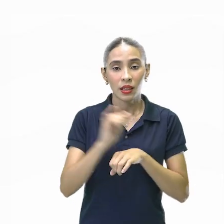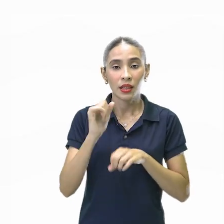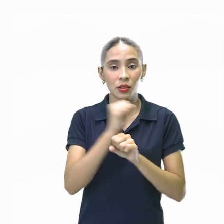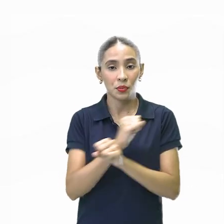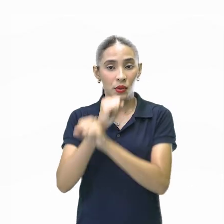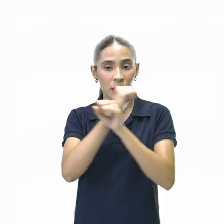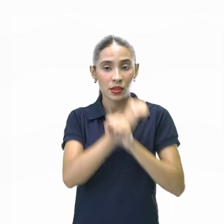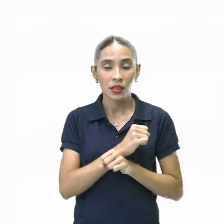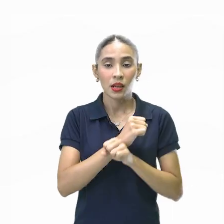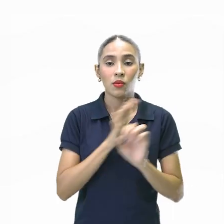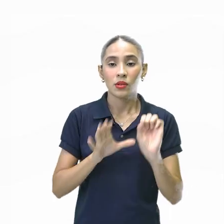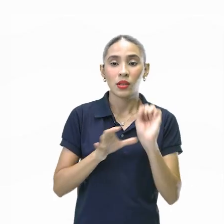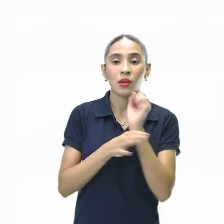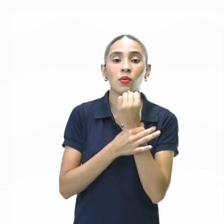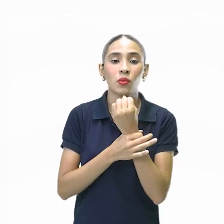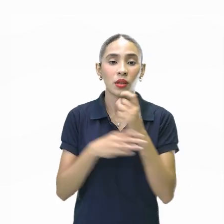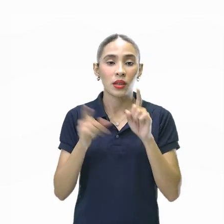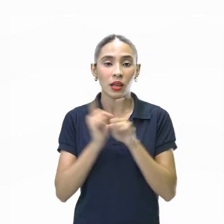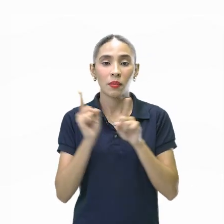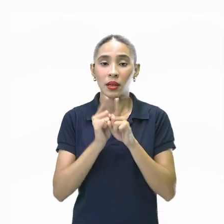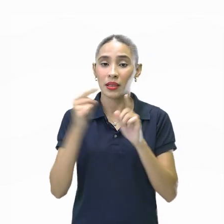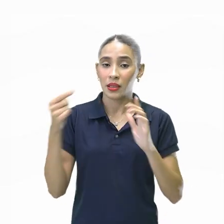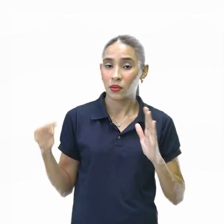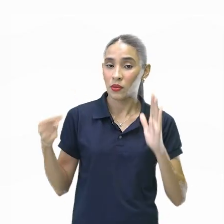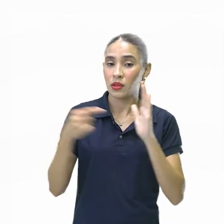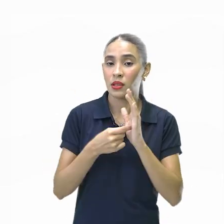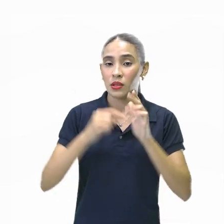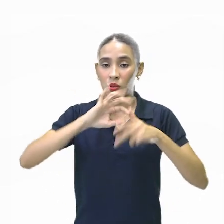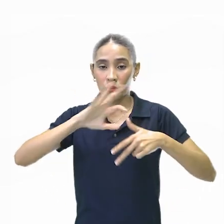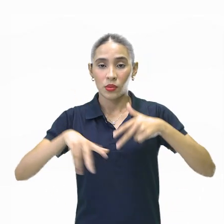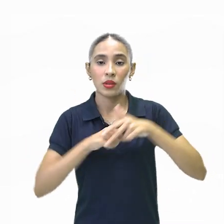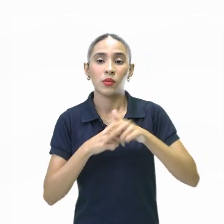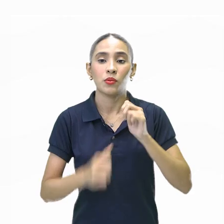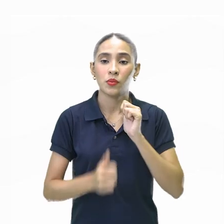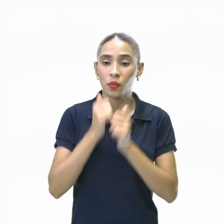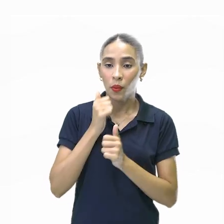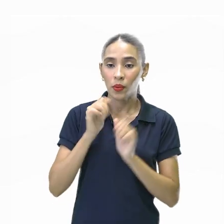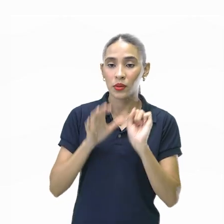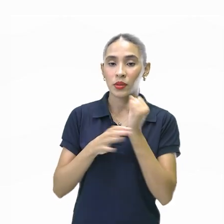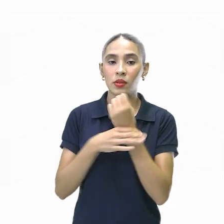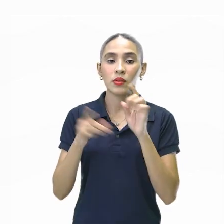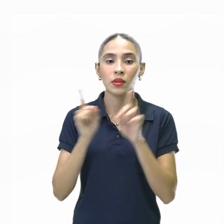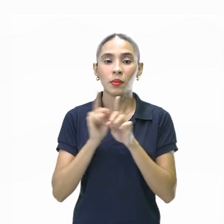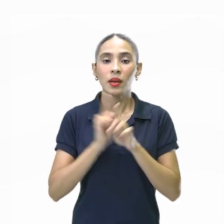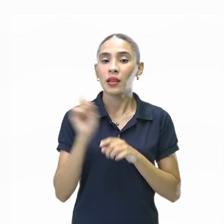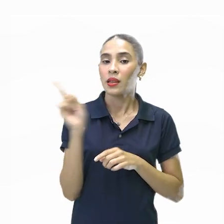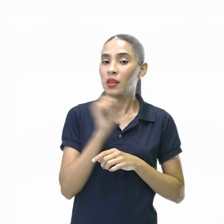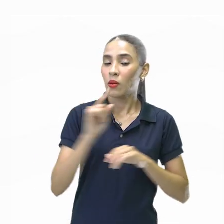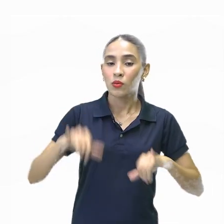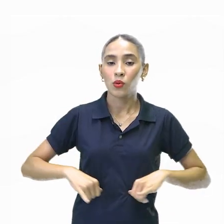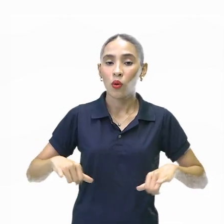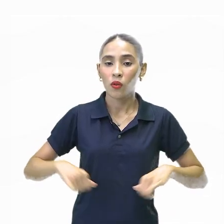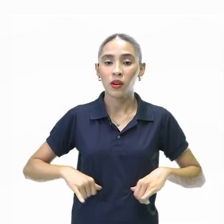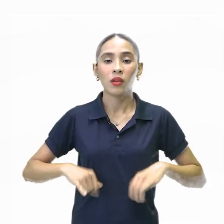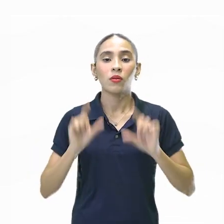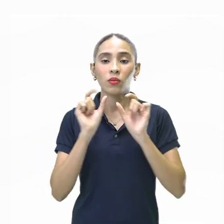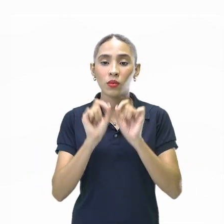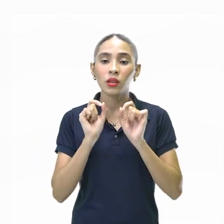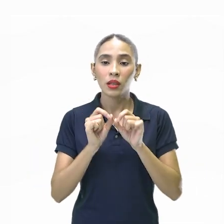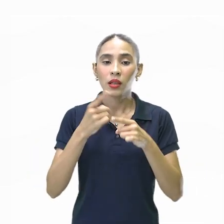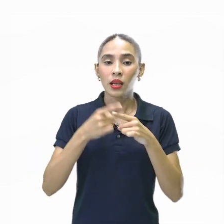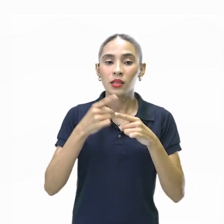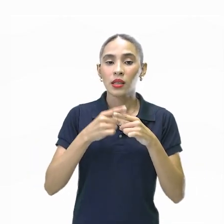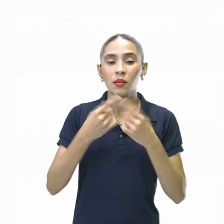proteção eficazes para denunciantes de corrupção no esporte, garantindo que eles não sofram represálias por reportarem